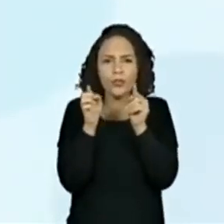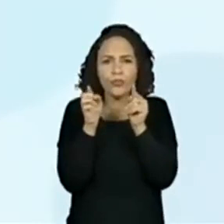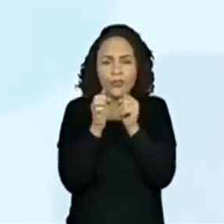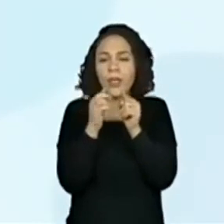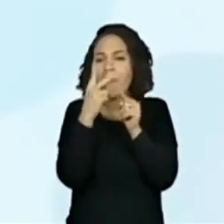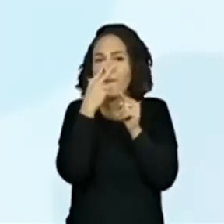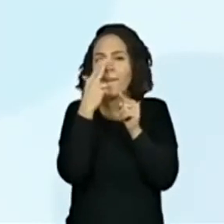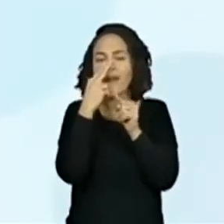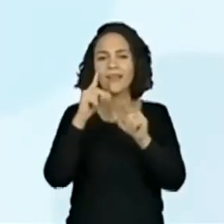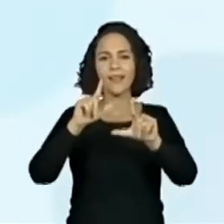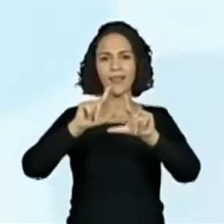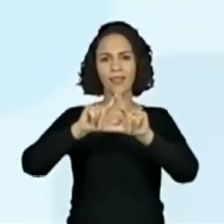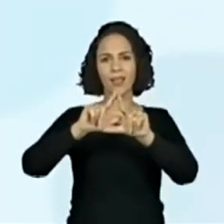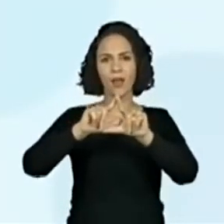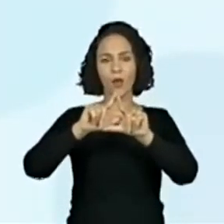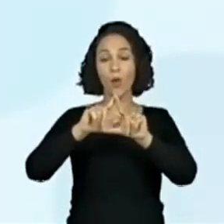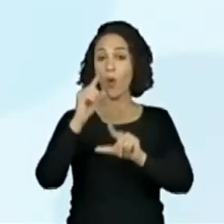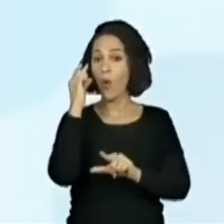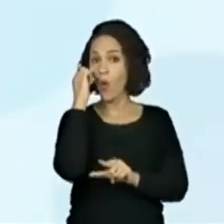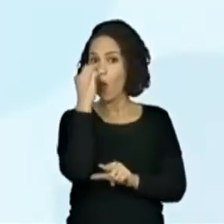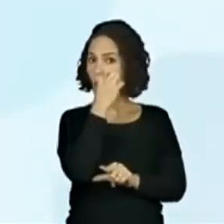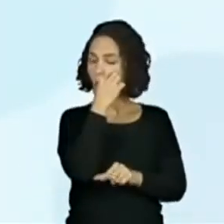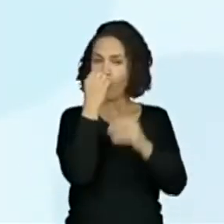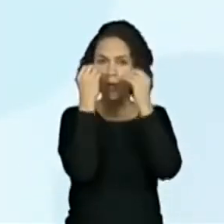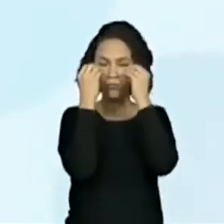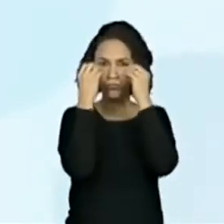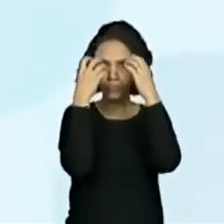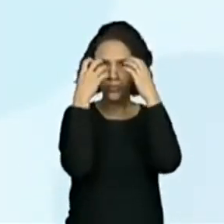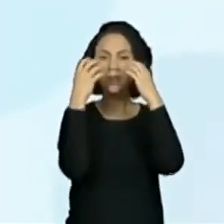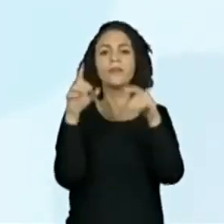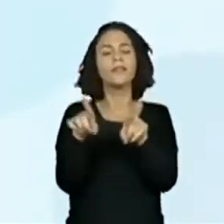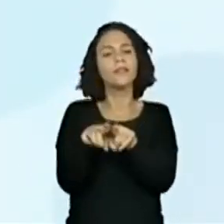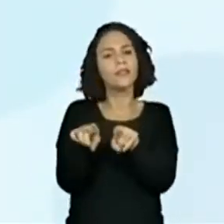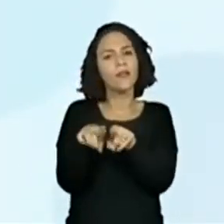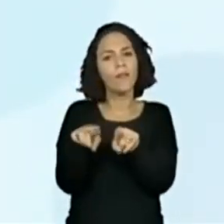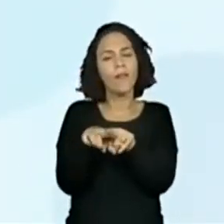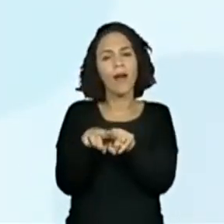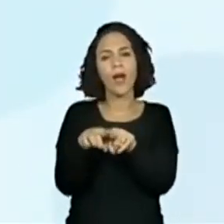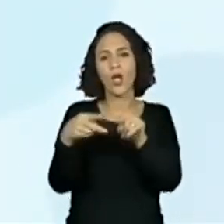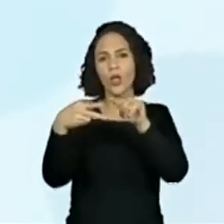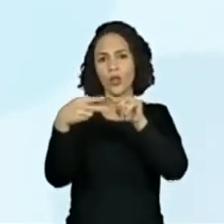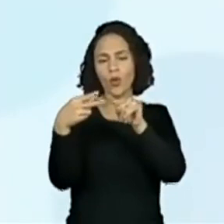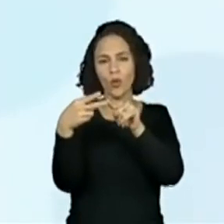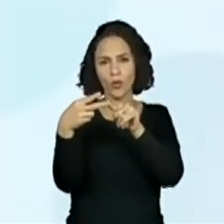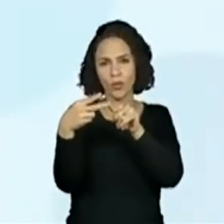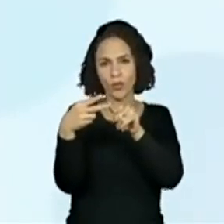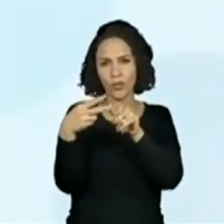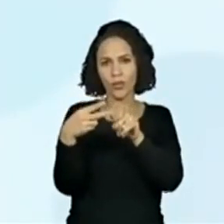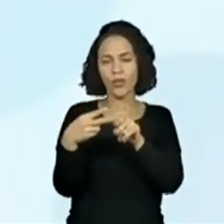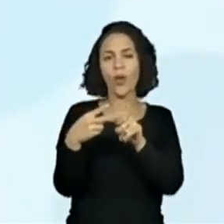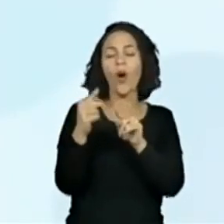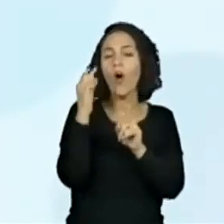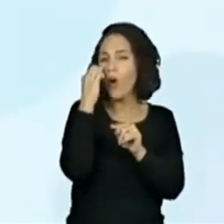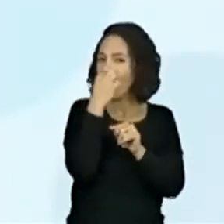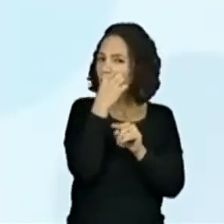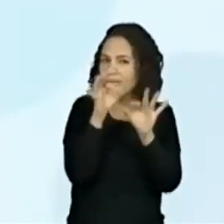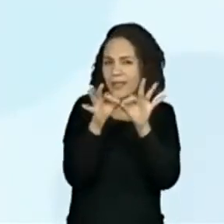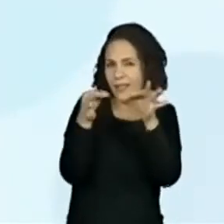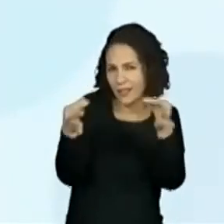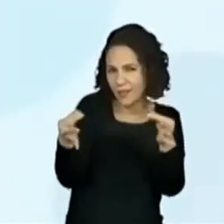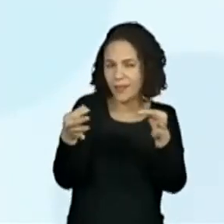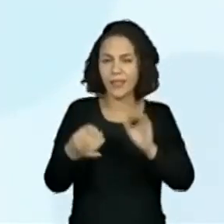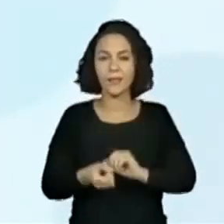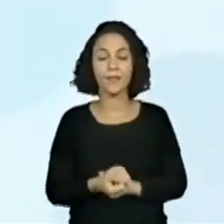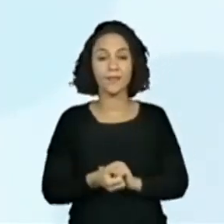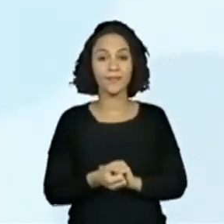subtriangular, apresentando olhos compostos grandes e geralmente dois ocelos, olhos simples.